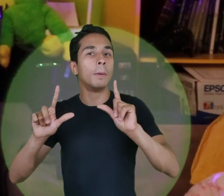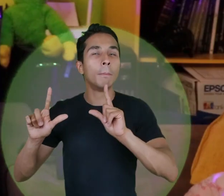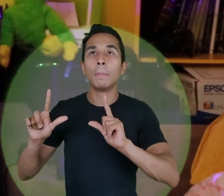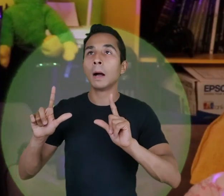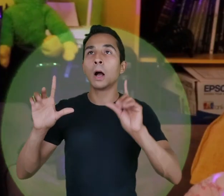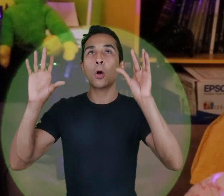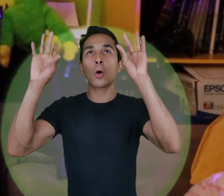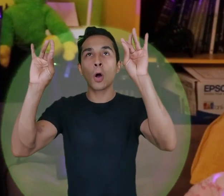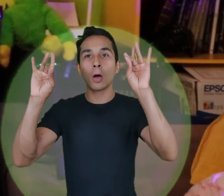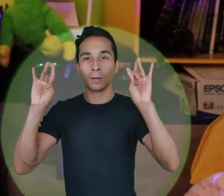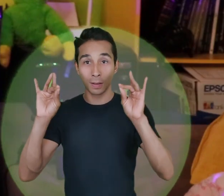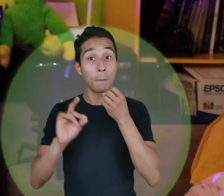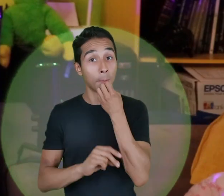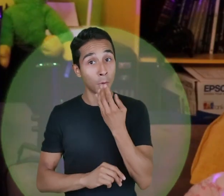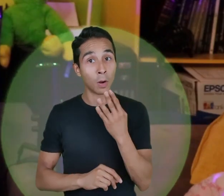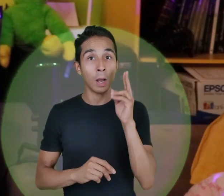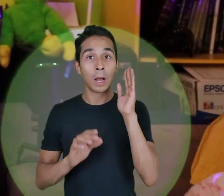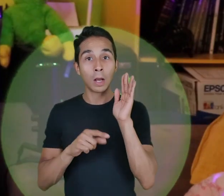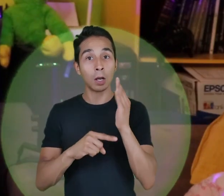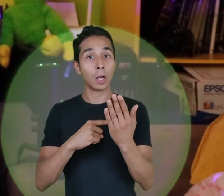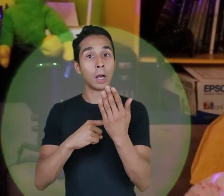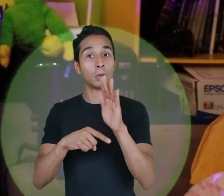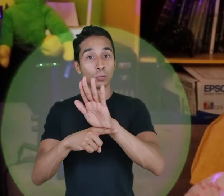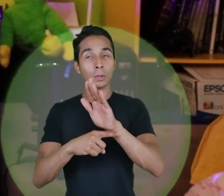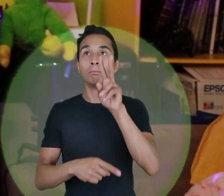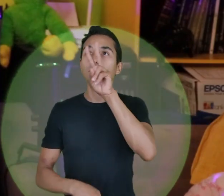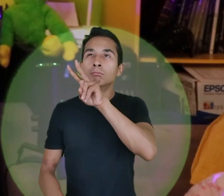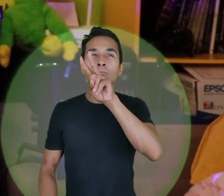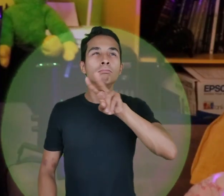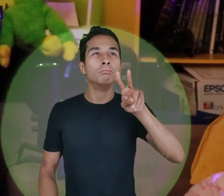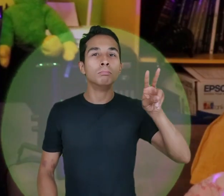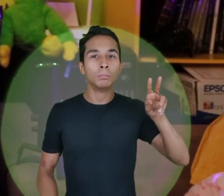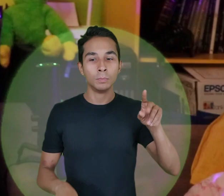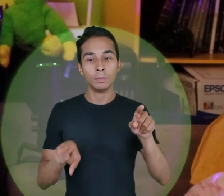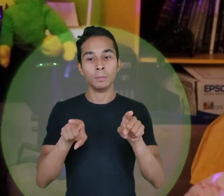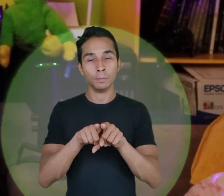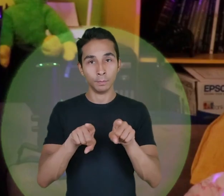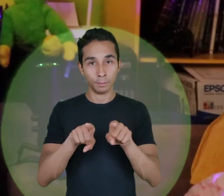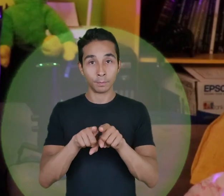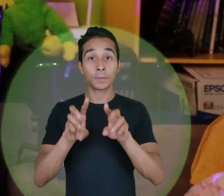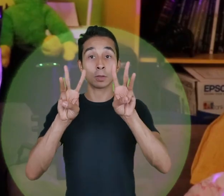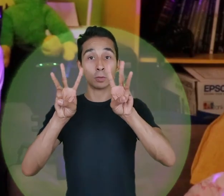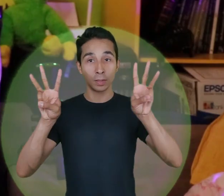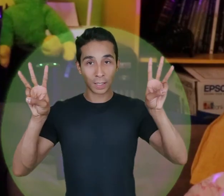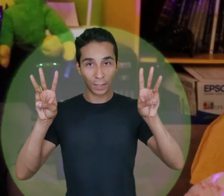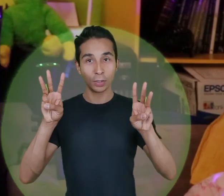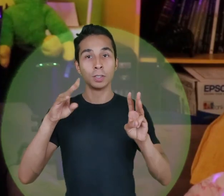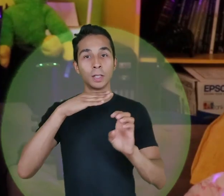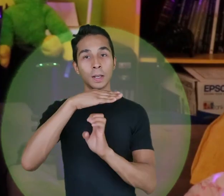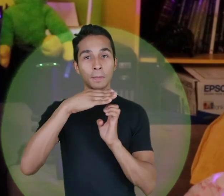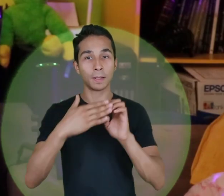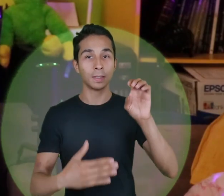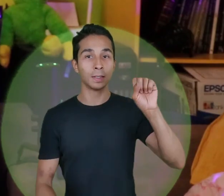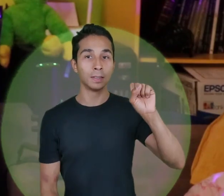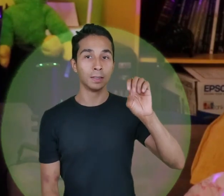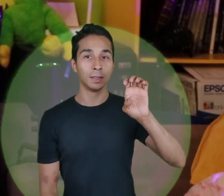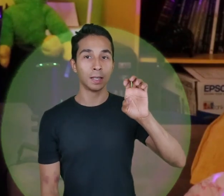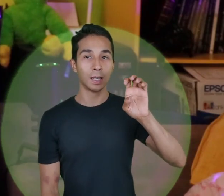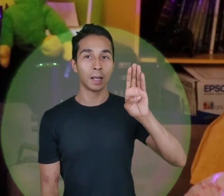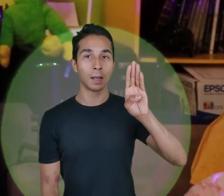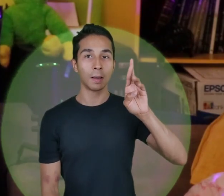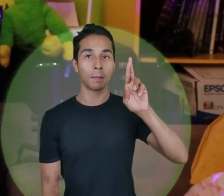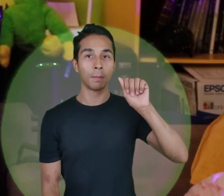A gente tem uma ferramenta muito bacana que chama o Canvas, né, que é um modelo de projetos. No site do Sebrae, você vai ter aqui também